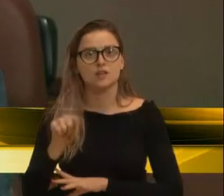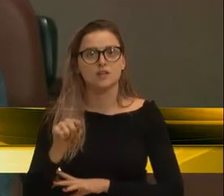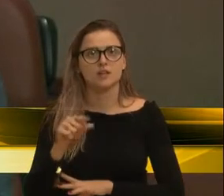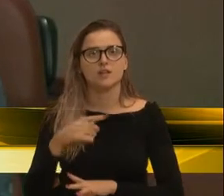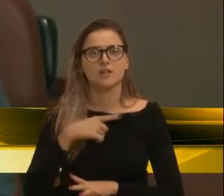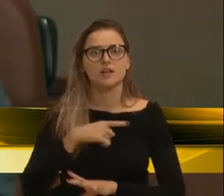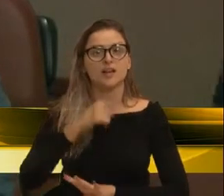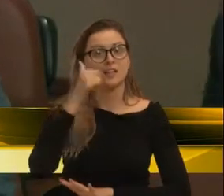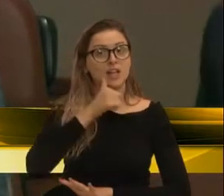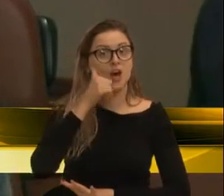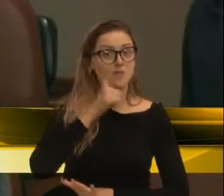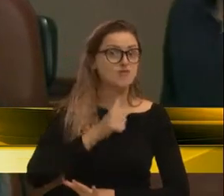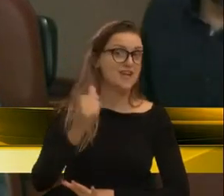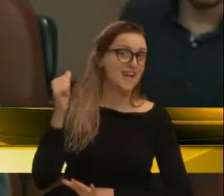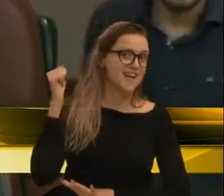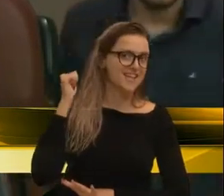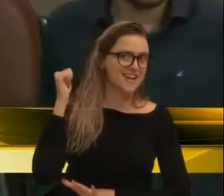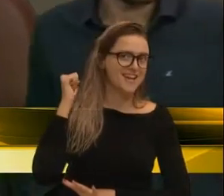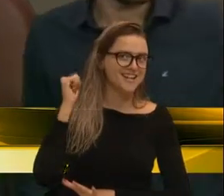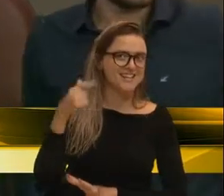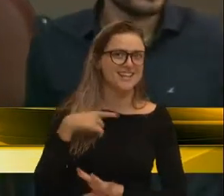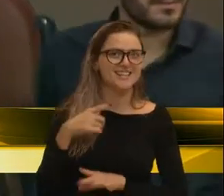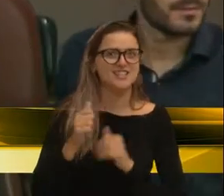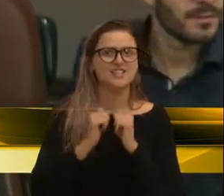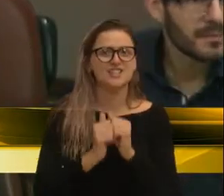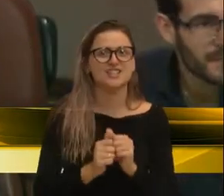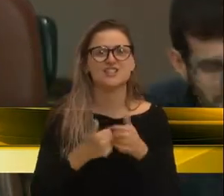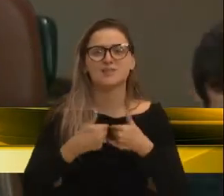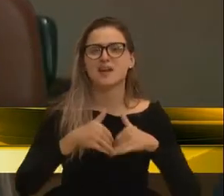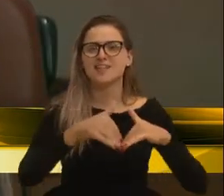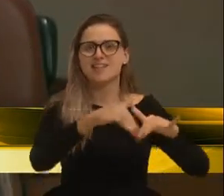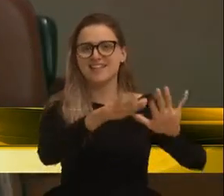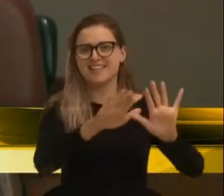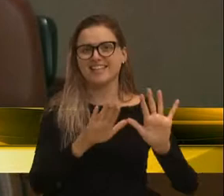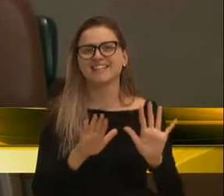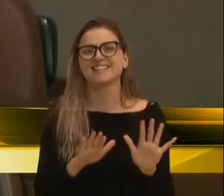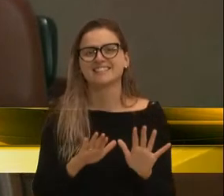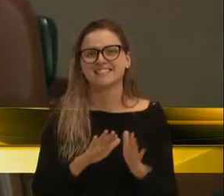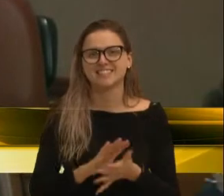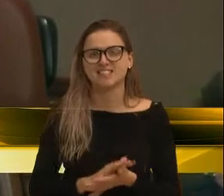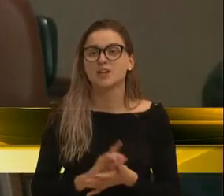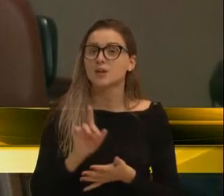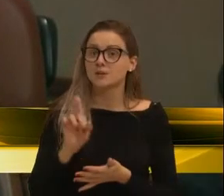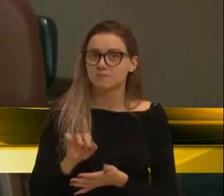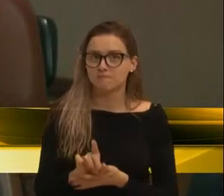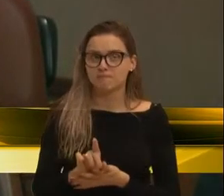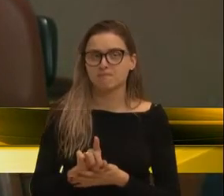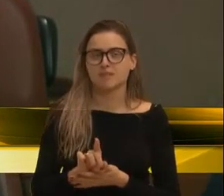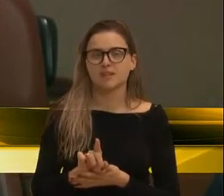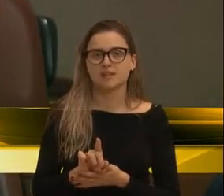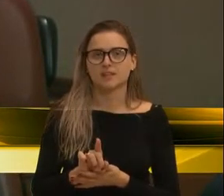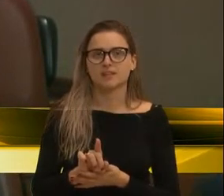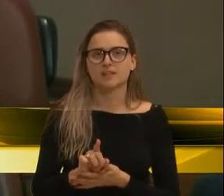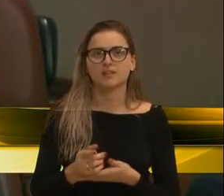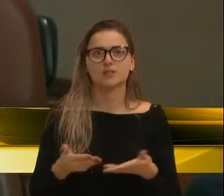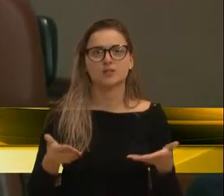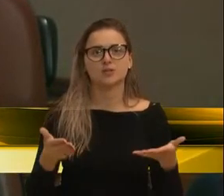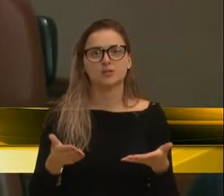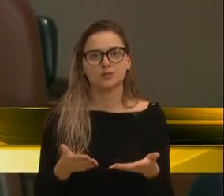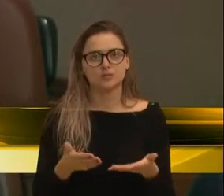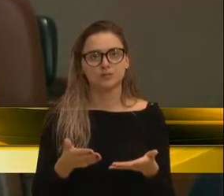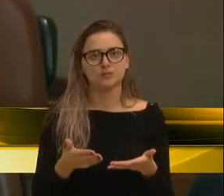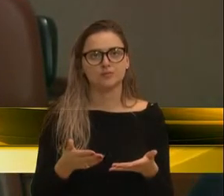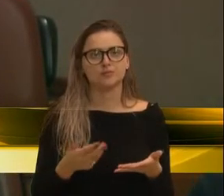mulher na garupa, né, não tinha problema nenhum, né, ia, tocava embora. Então, a questão hoje, de